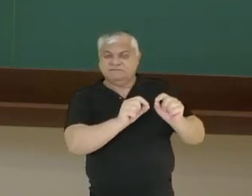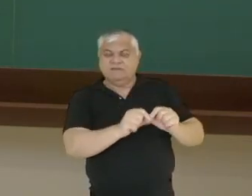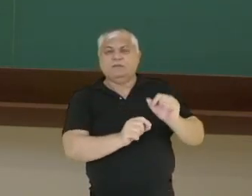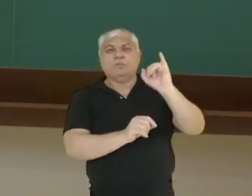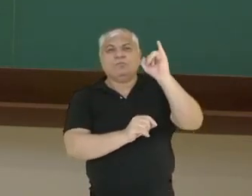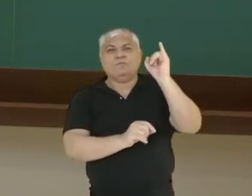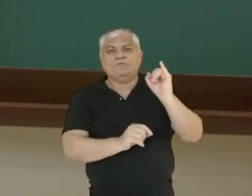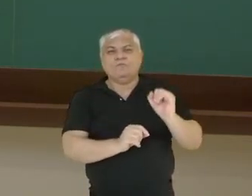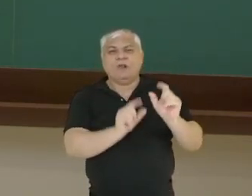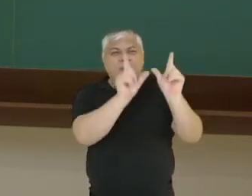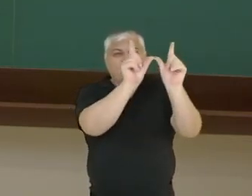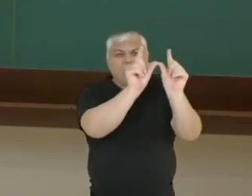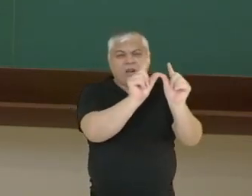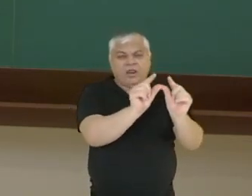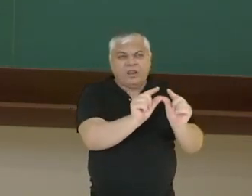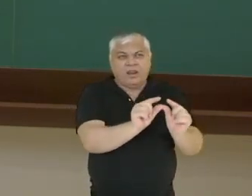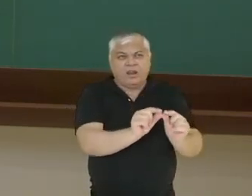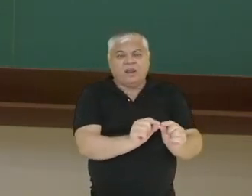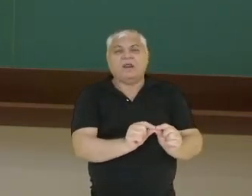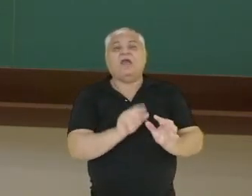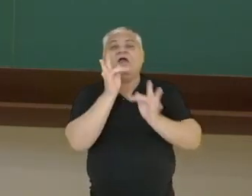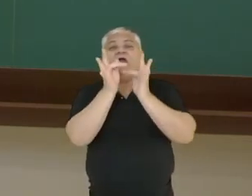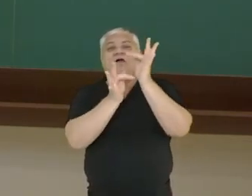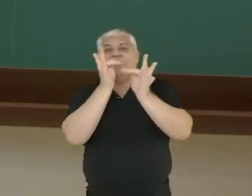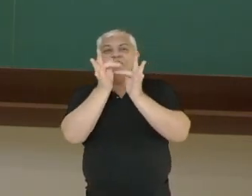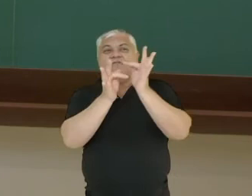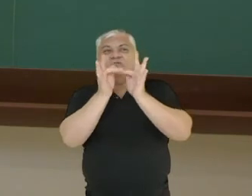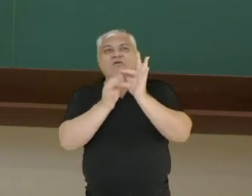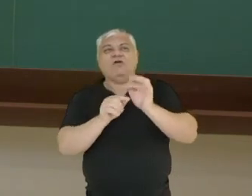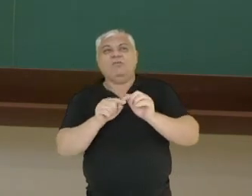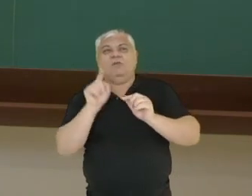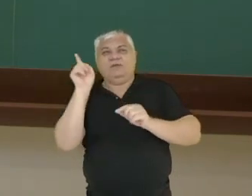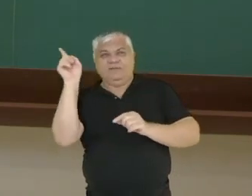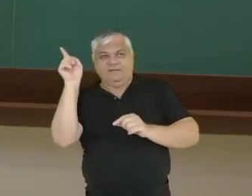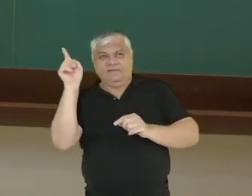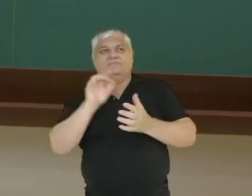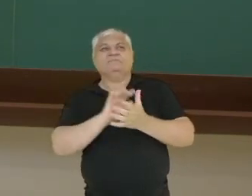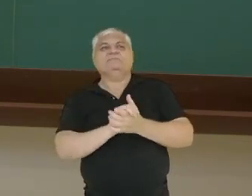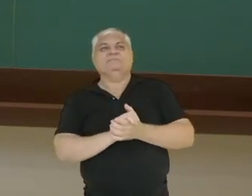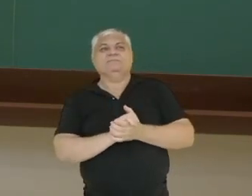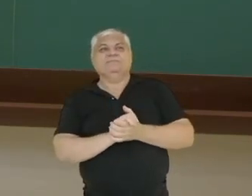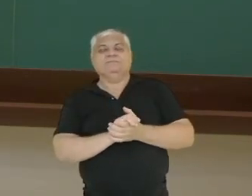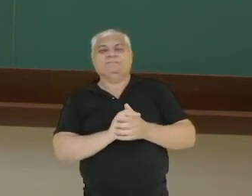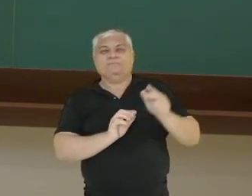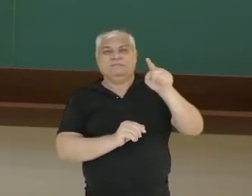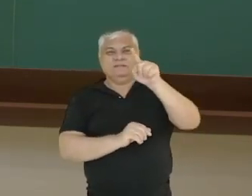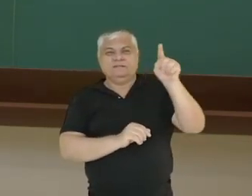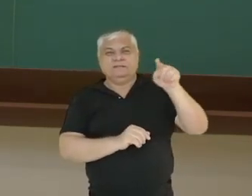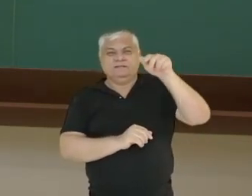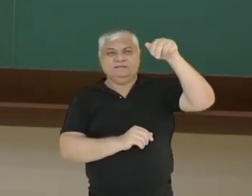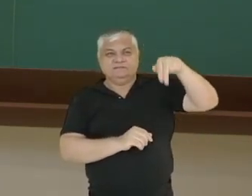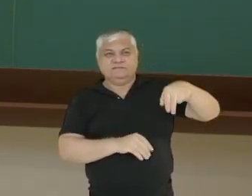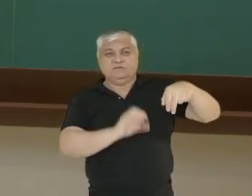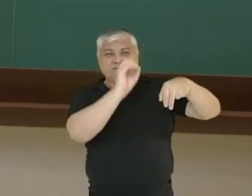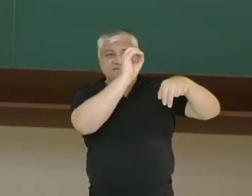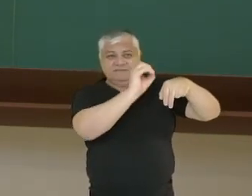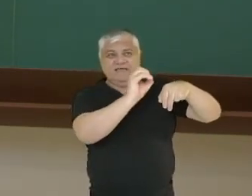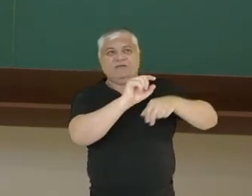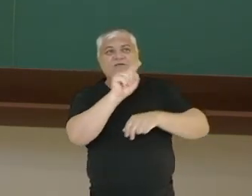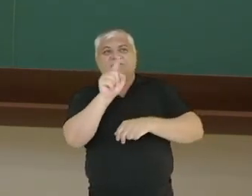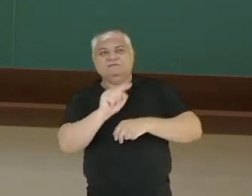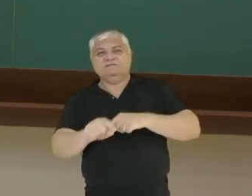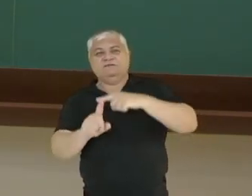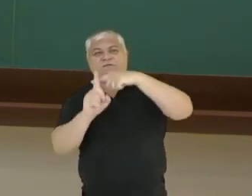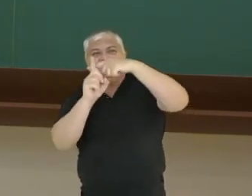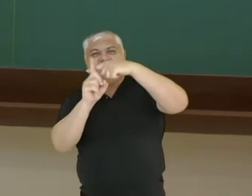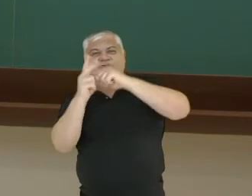desta forma, com os elétrons aparecendo lá junto com os produtos. Sai de zinco metálico, zinco zero, para zinco mais